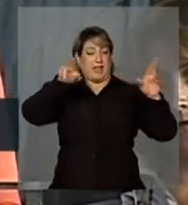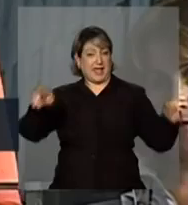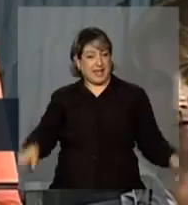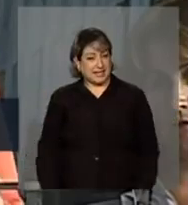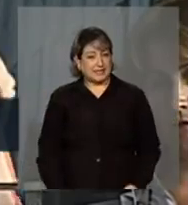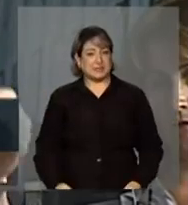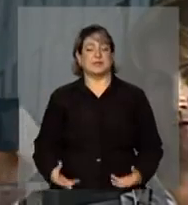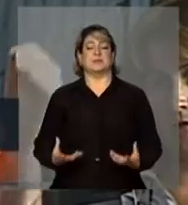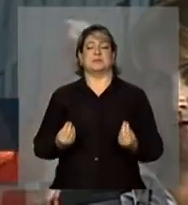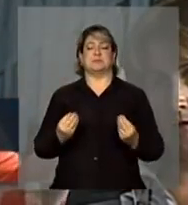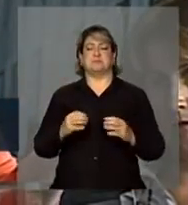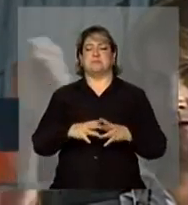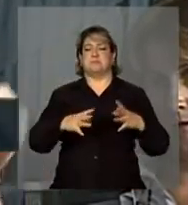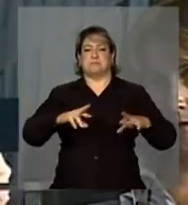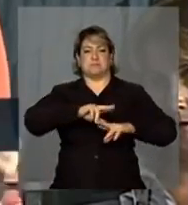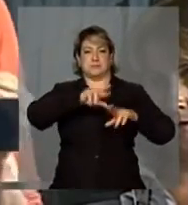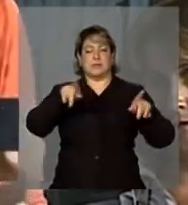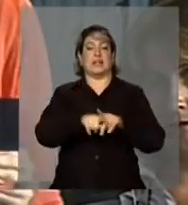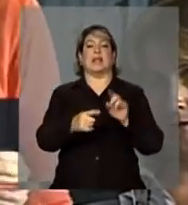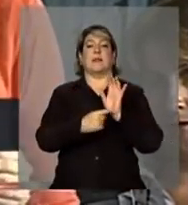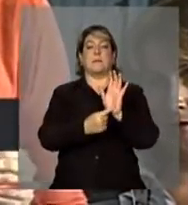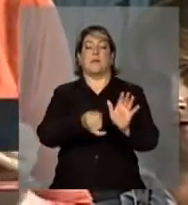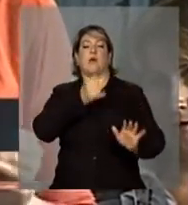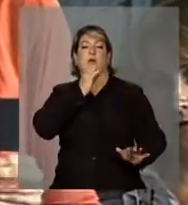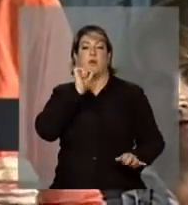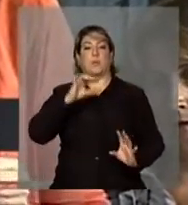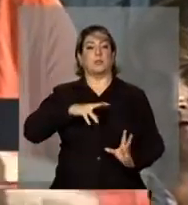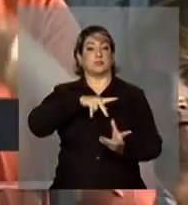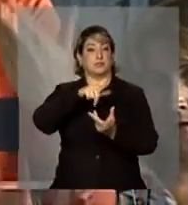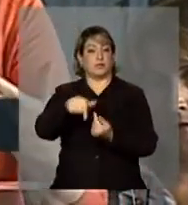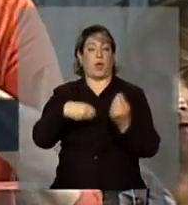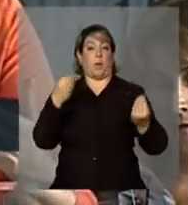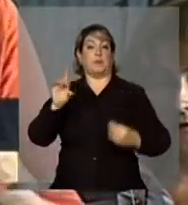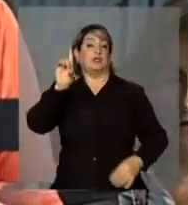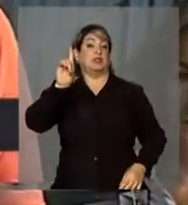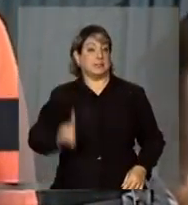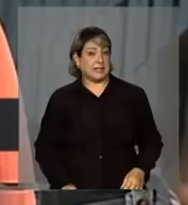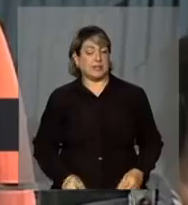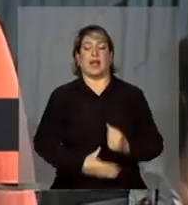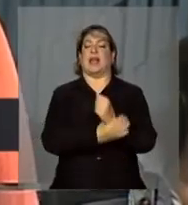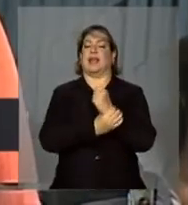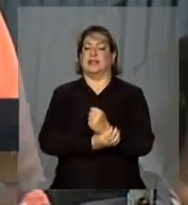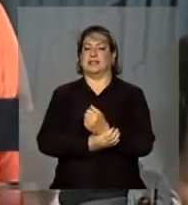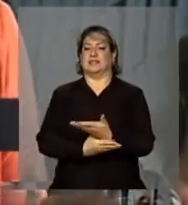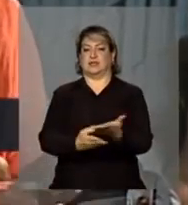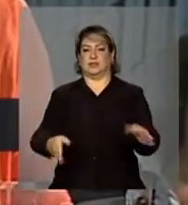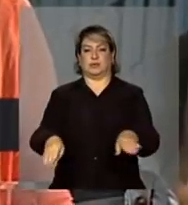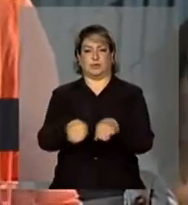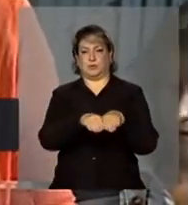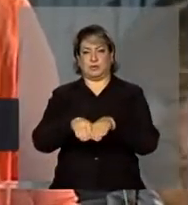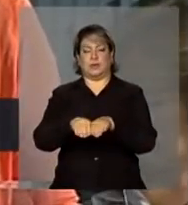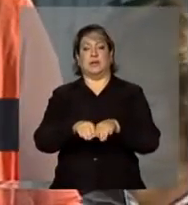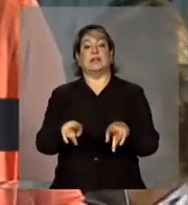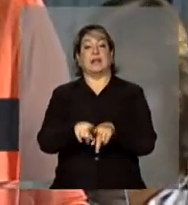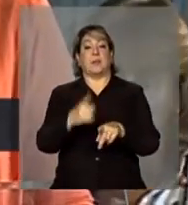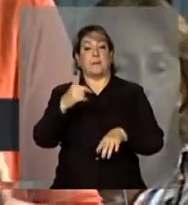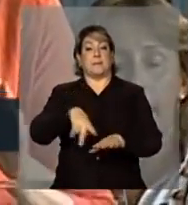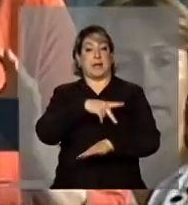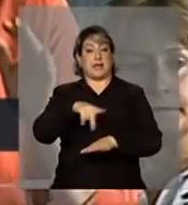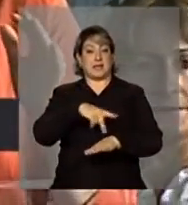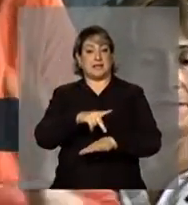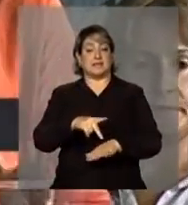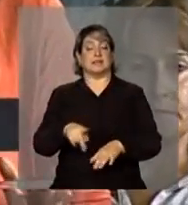plural e que é um exemplo também para o mundo em termos de direitos e garantias. Mas um país também no qual